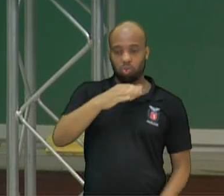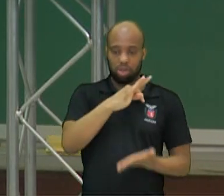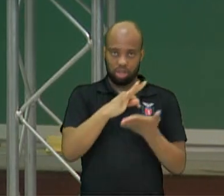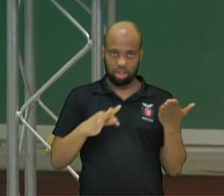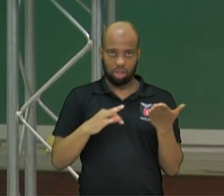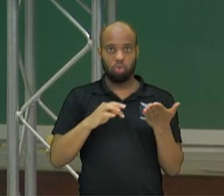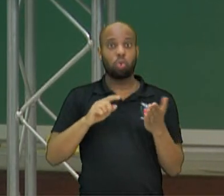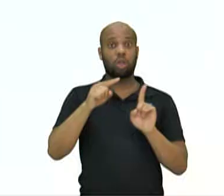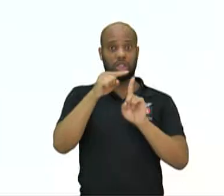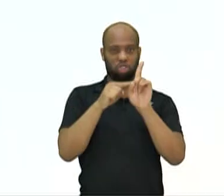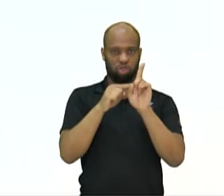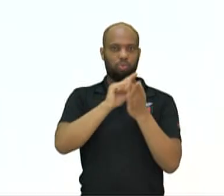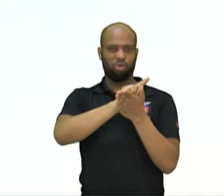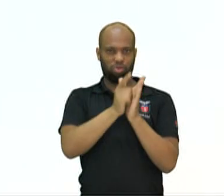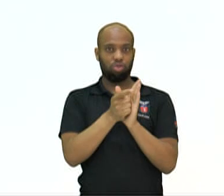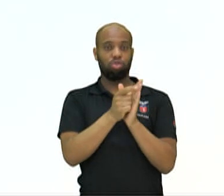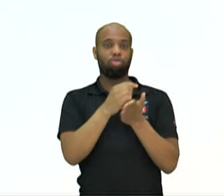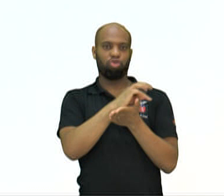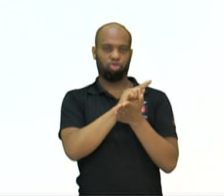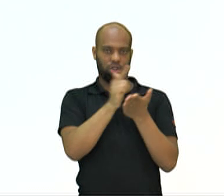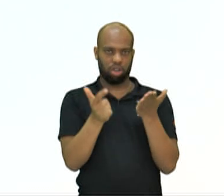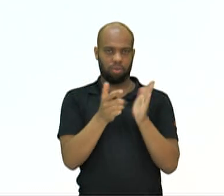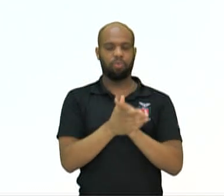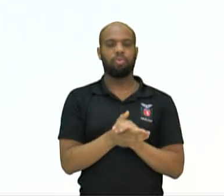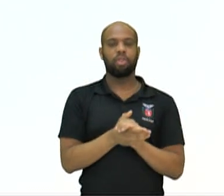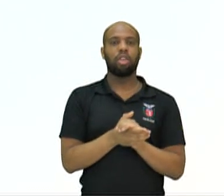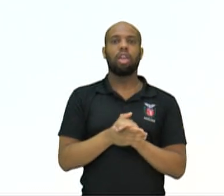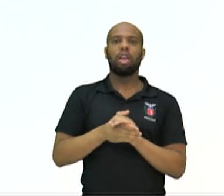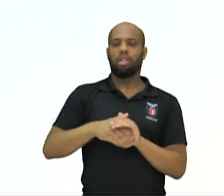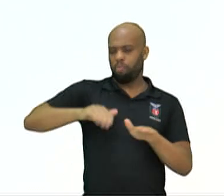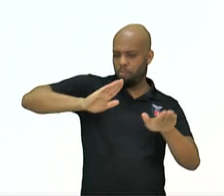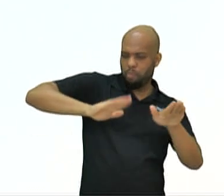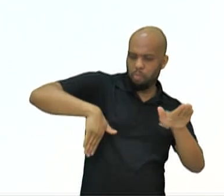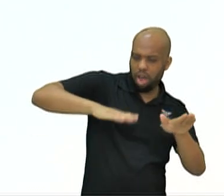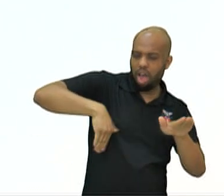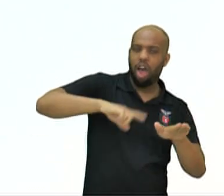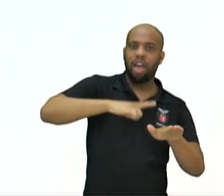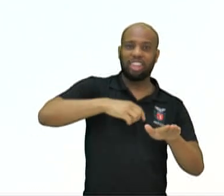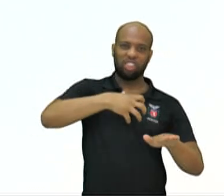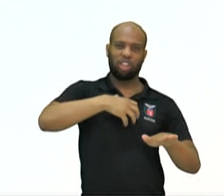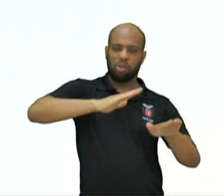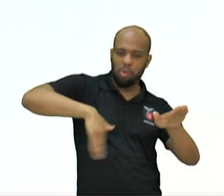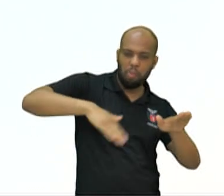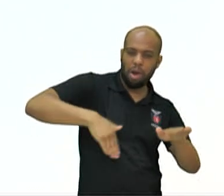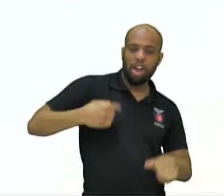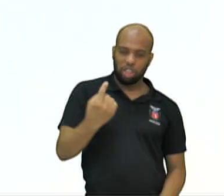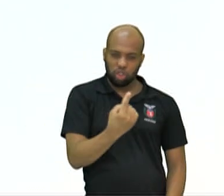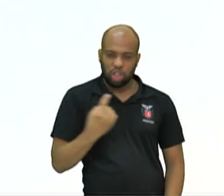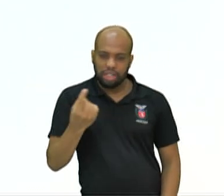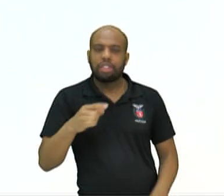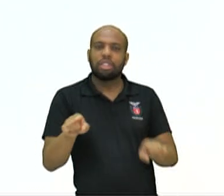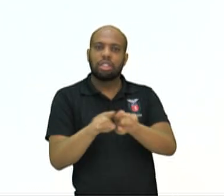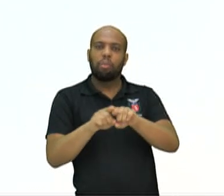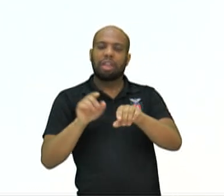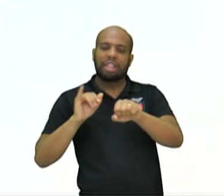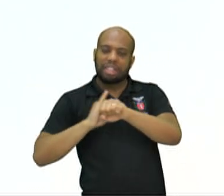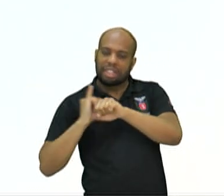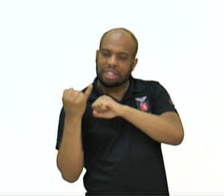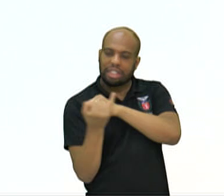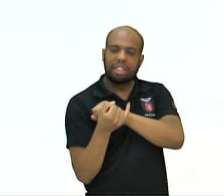texto jornalístico. Nosso litoral tem praias paradisíacas, ilhas e um